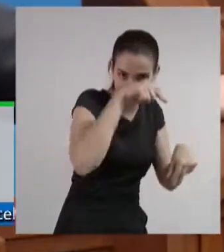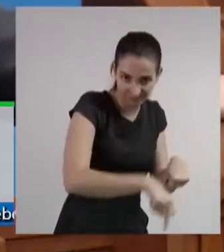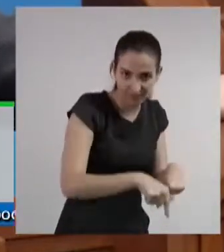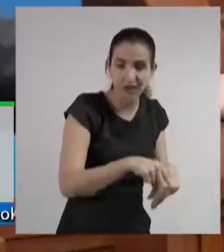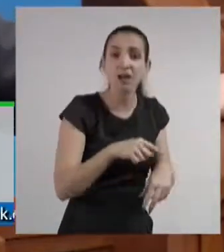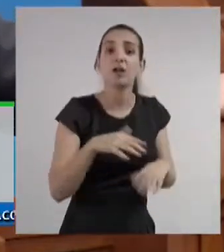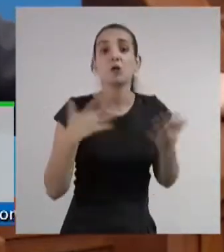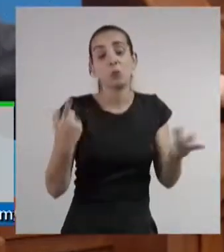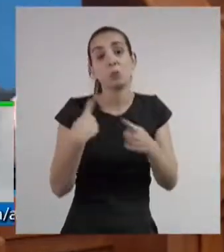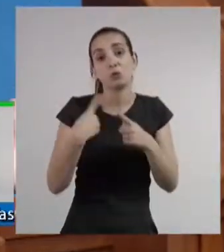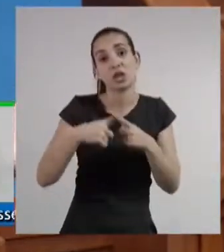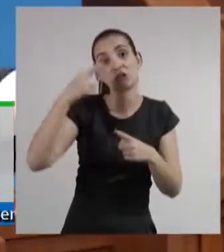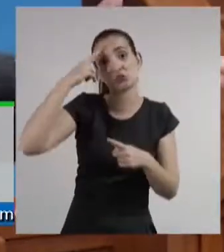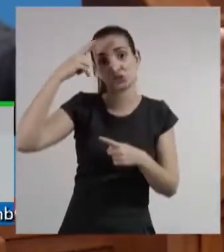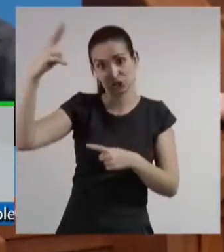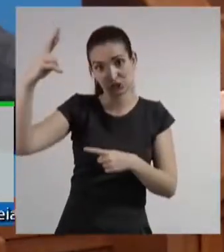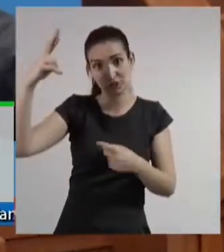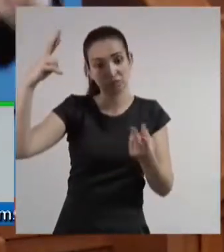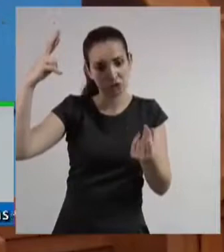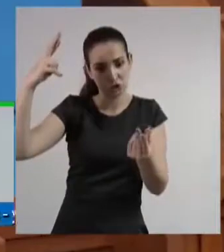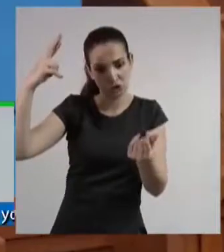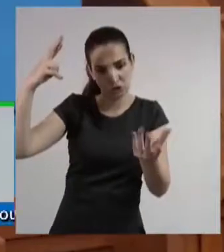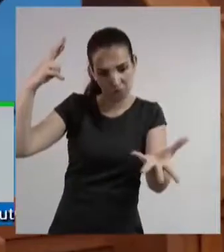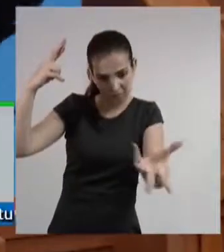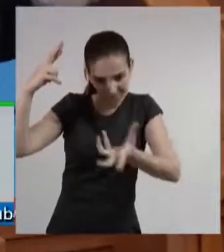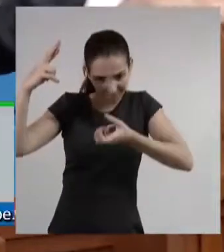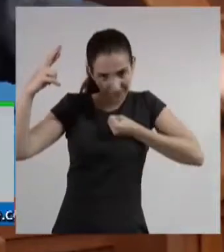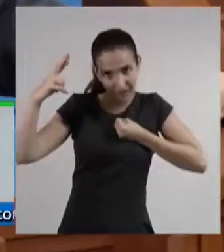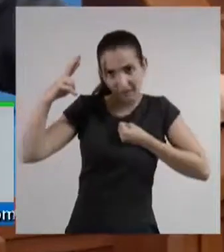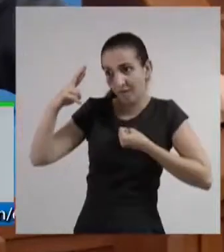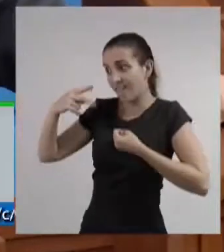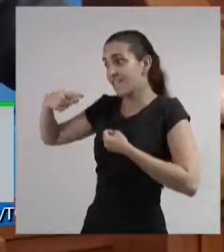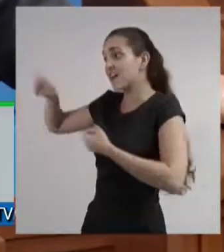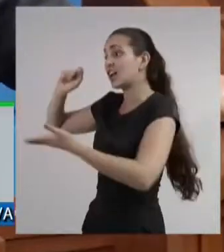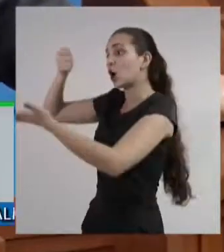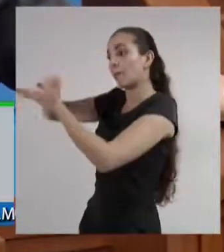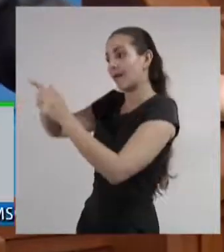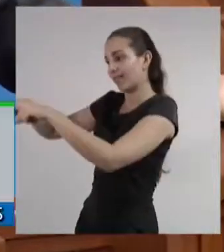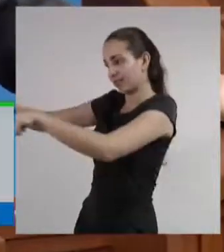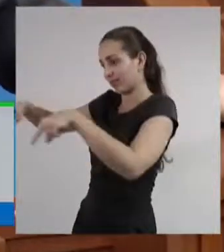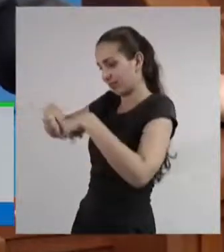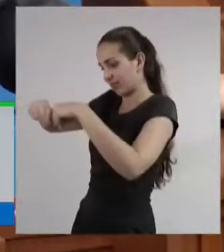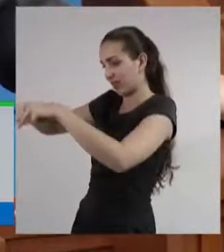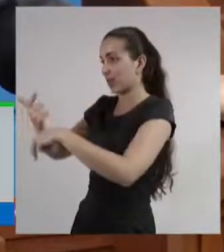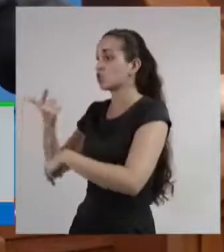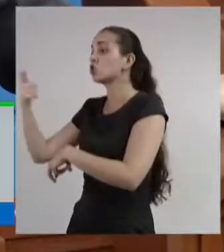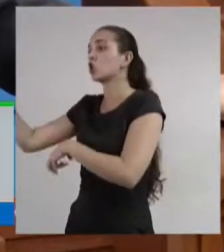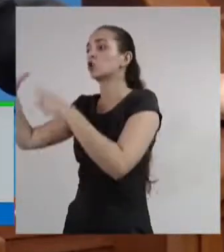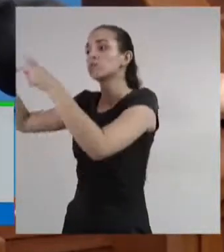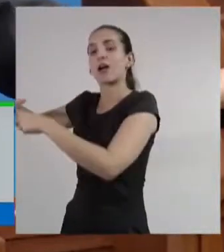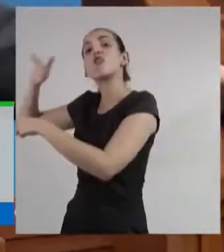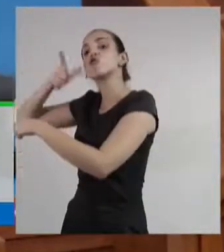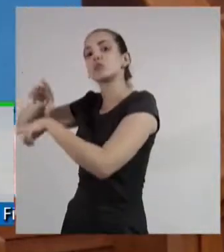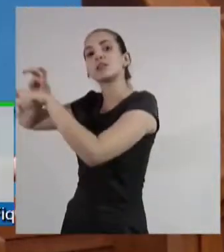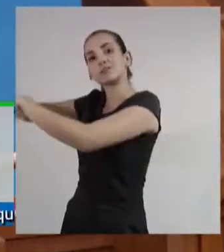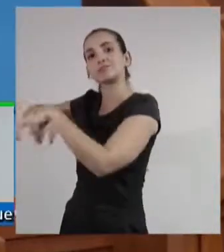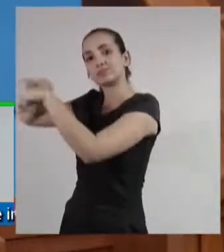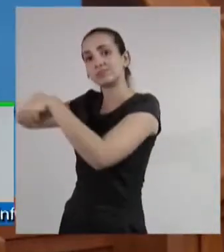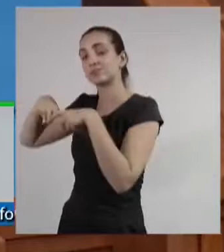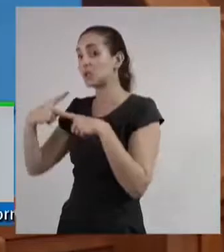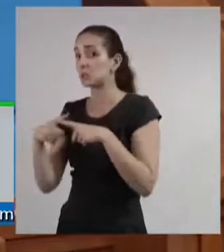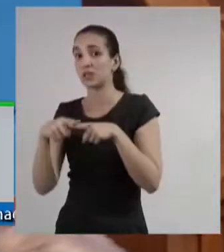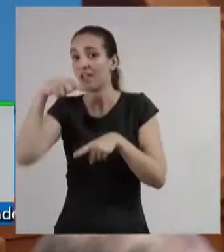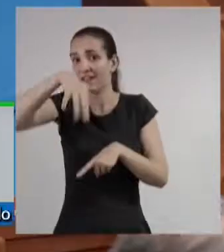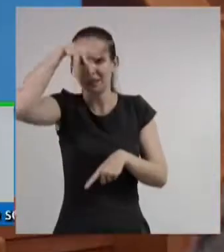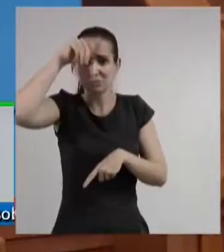a região de Bonito só de área de preservação, porque lá já foi criado uma área de preservação por Fernando Henrique Cardoso, que